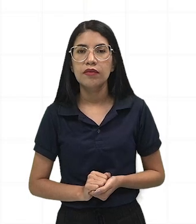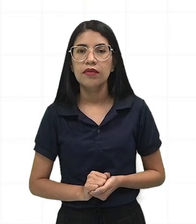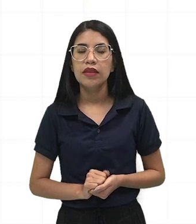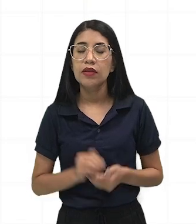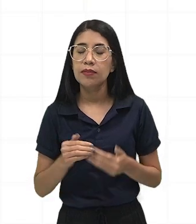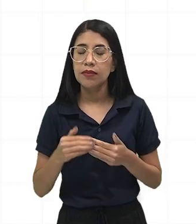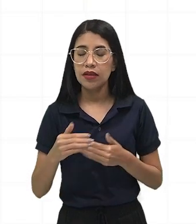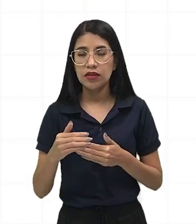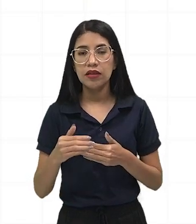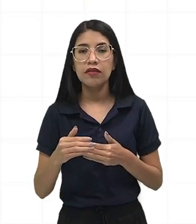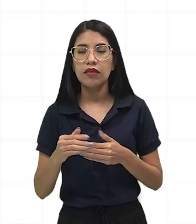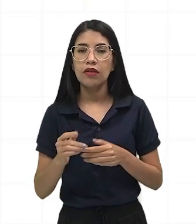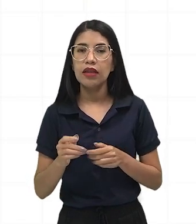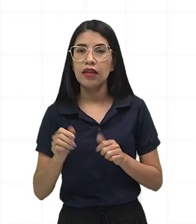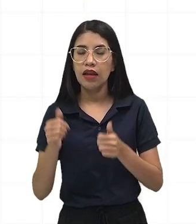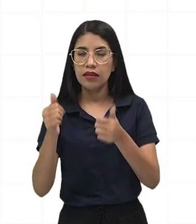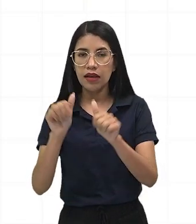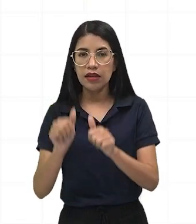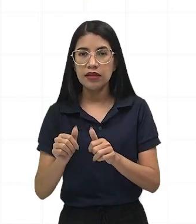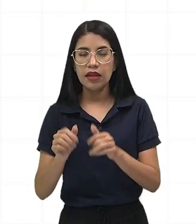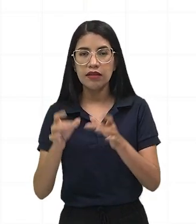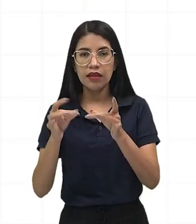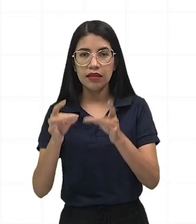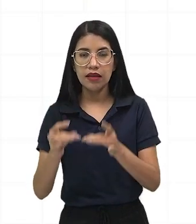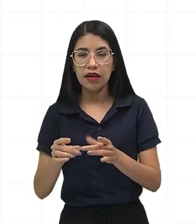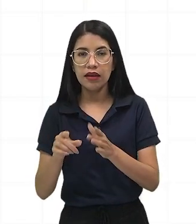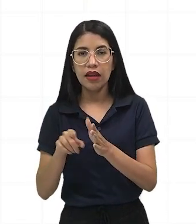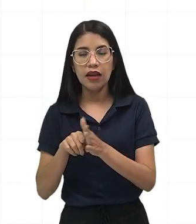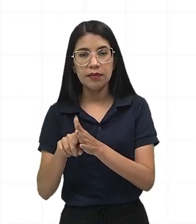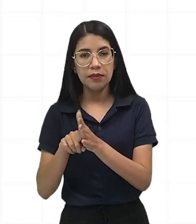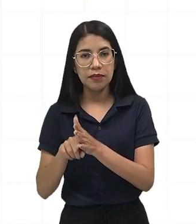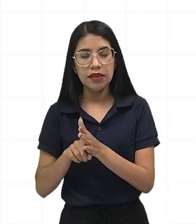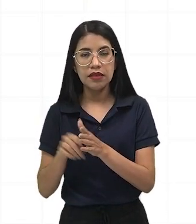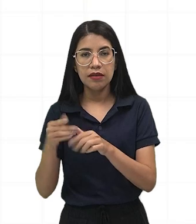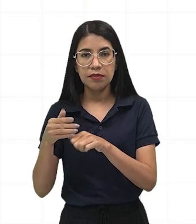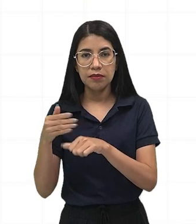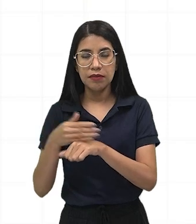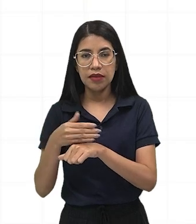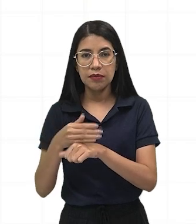analisar toda essa população aqui.